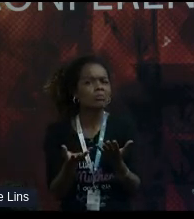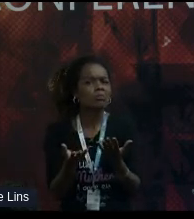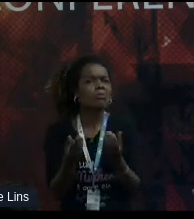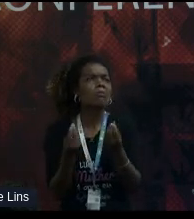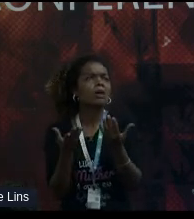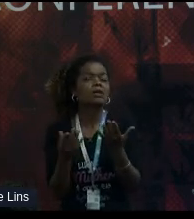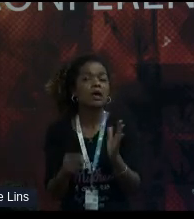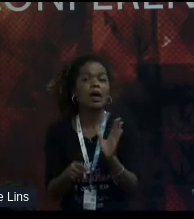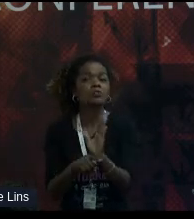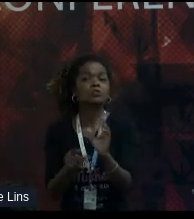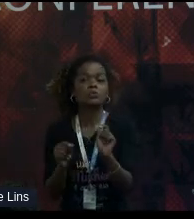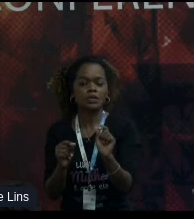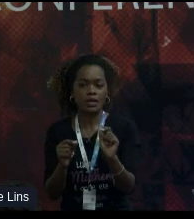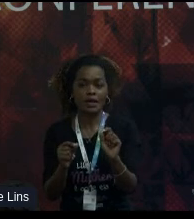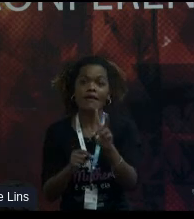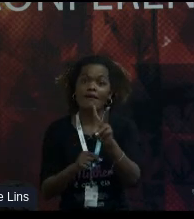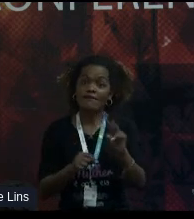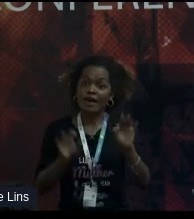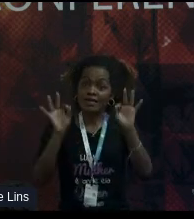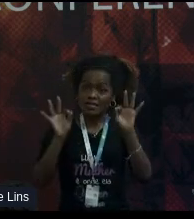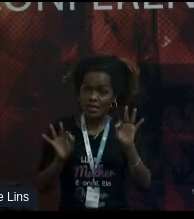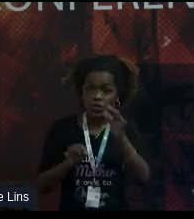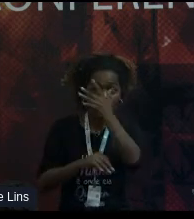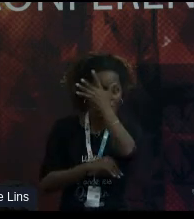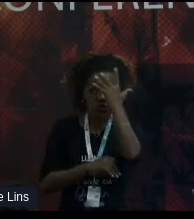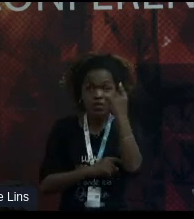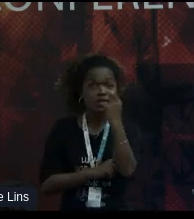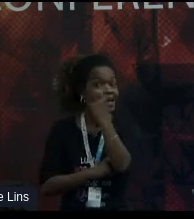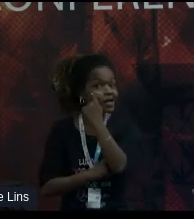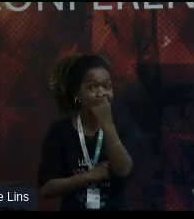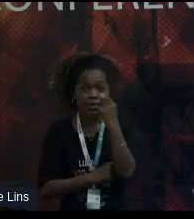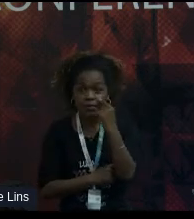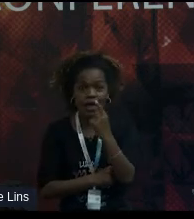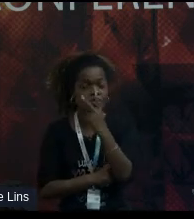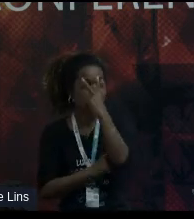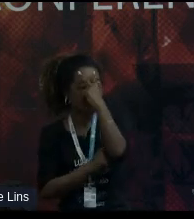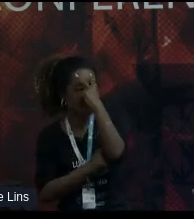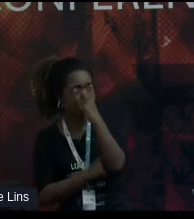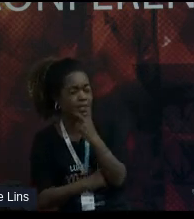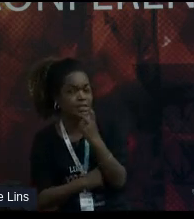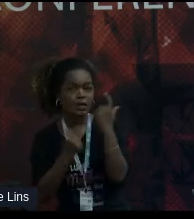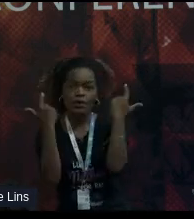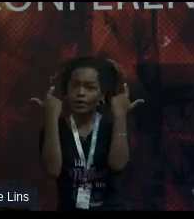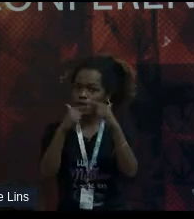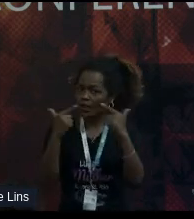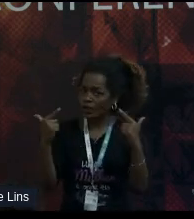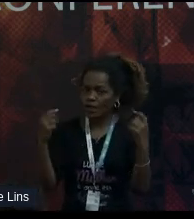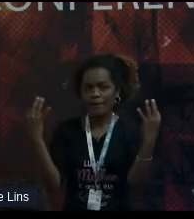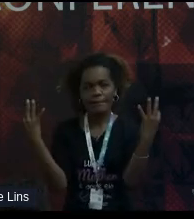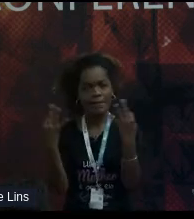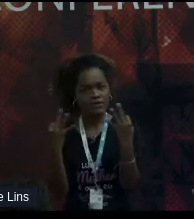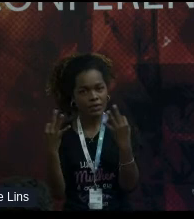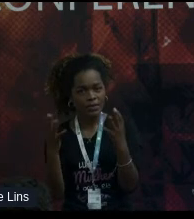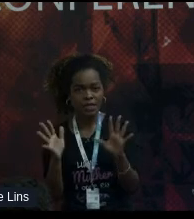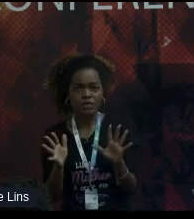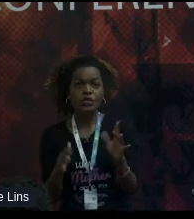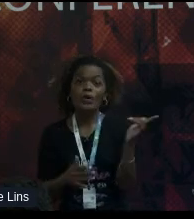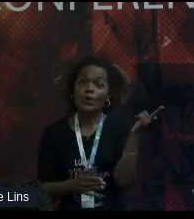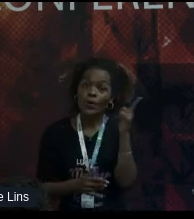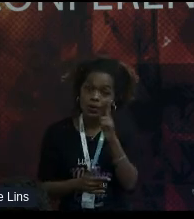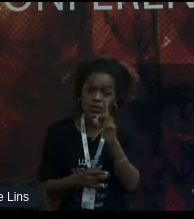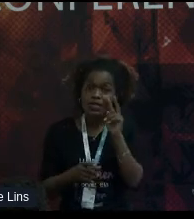as pessoas com baixa visão, né, ou seja, que não enxergam perfeitamente, consigam